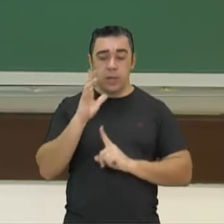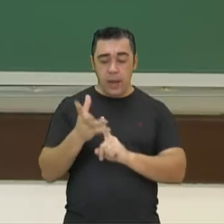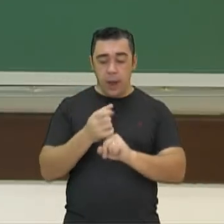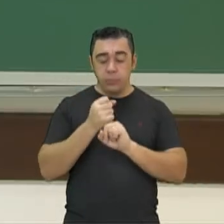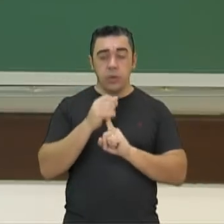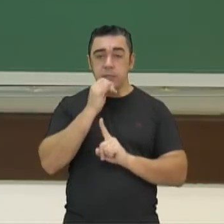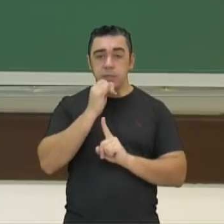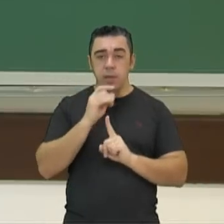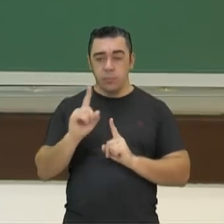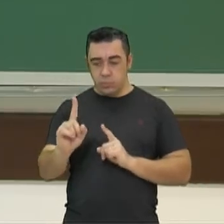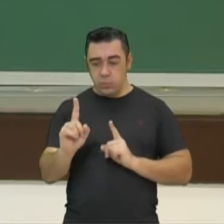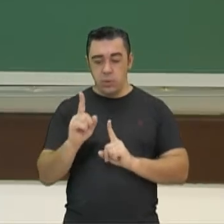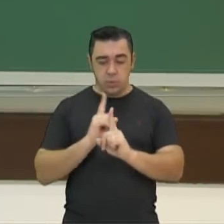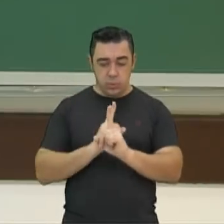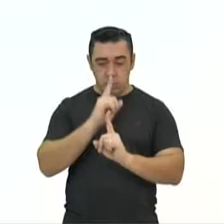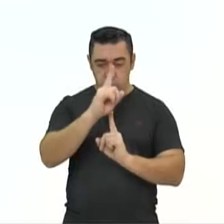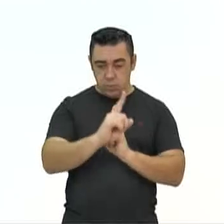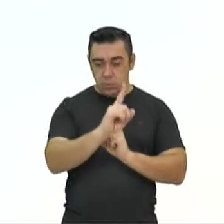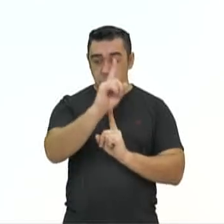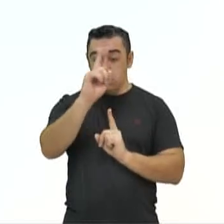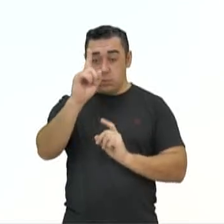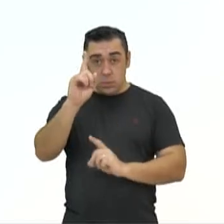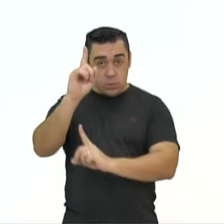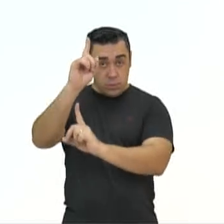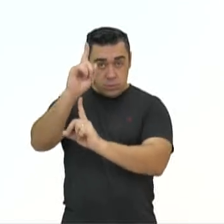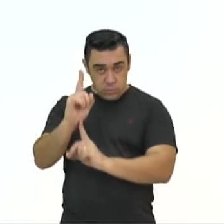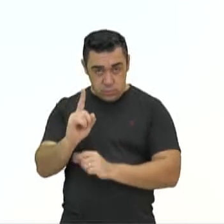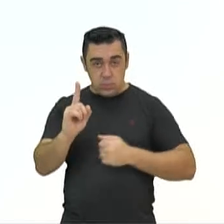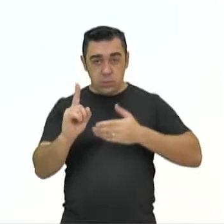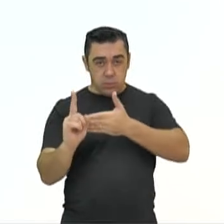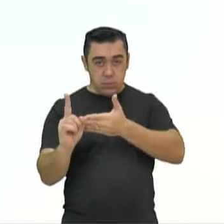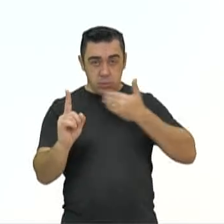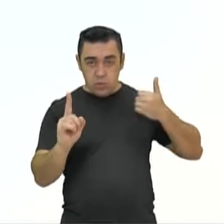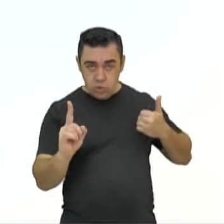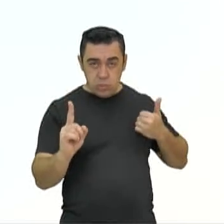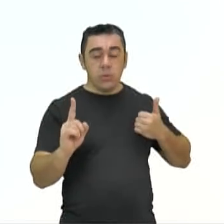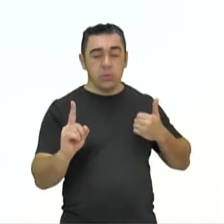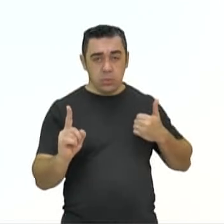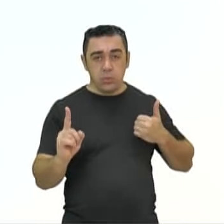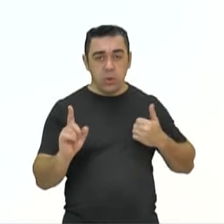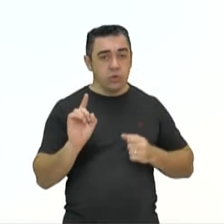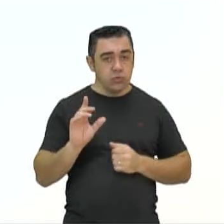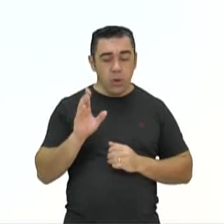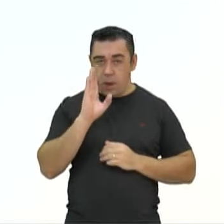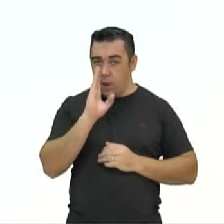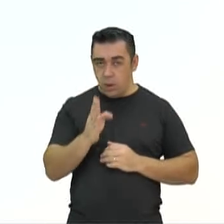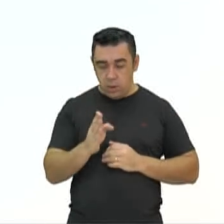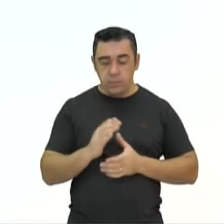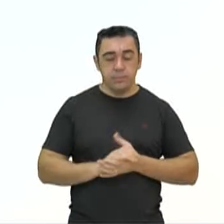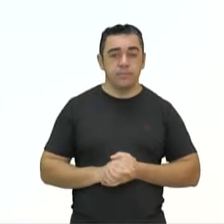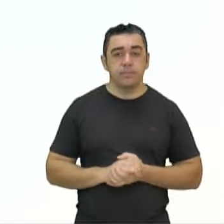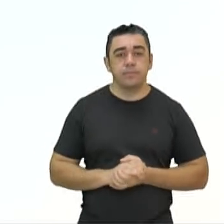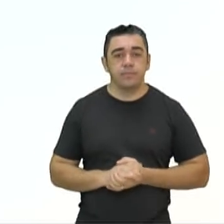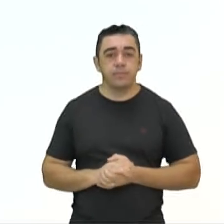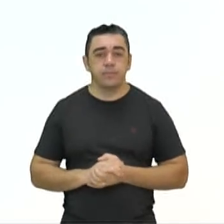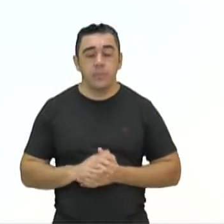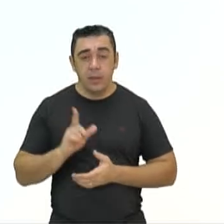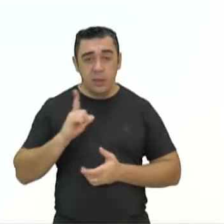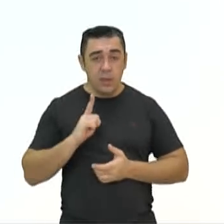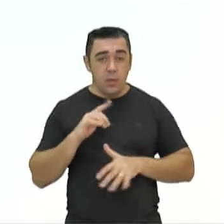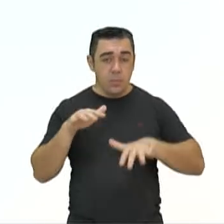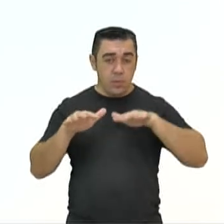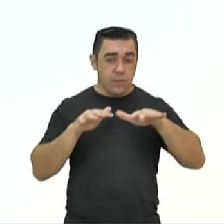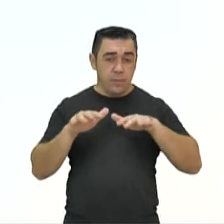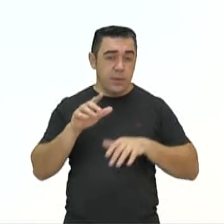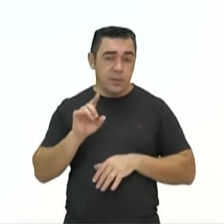também, né? Ele pode avançar e retroceder no tabuleiro e captura somente na casa de destino. O cavalo sempre termina seu movimento em